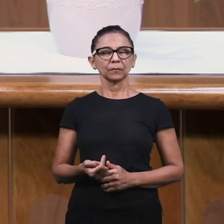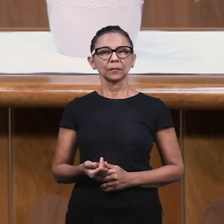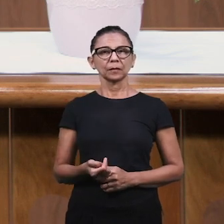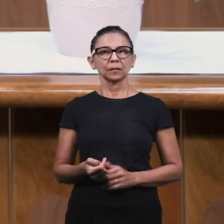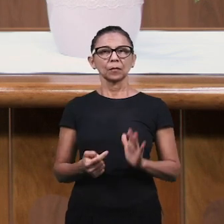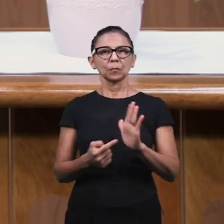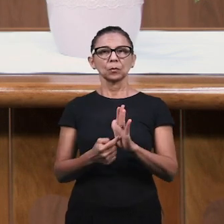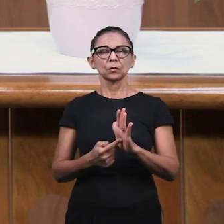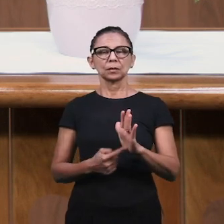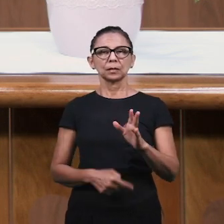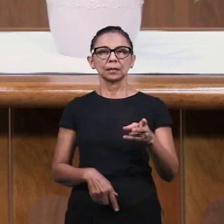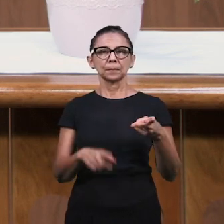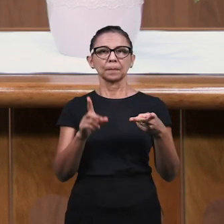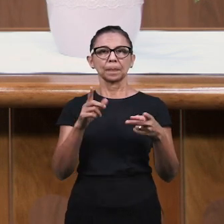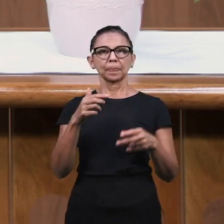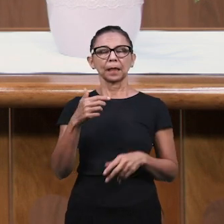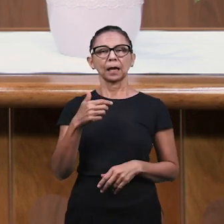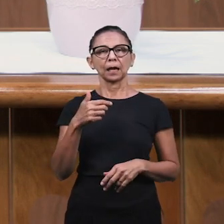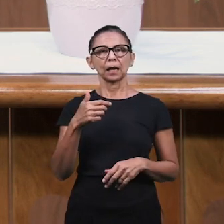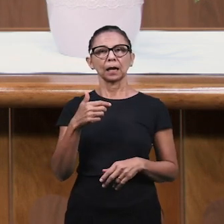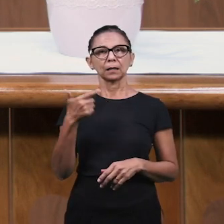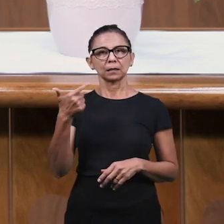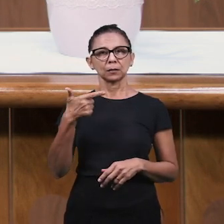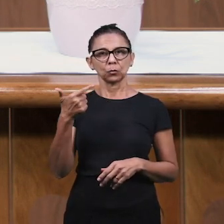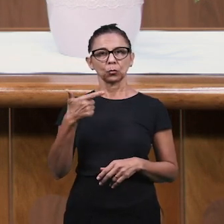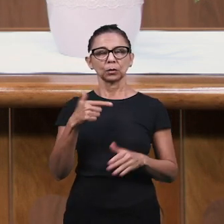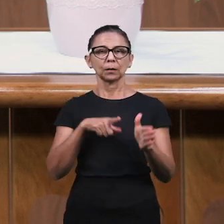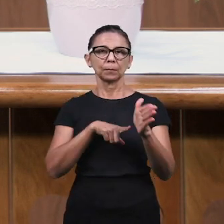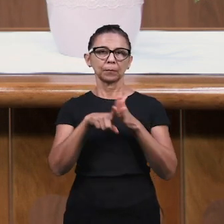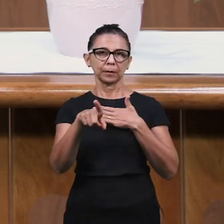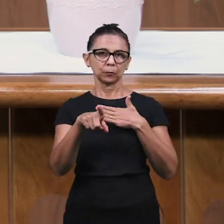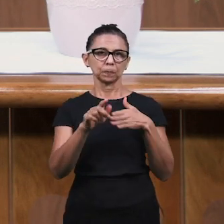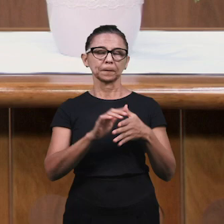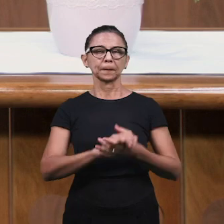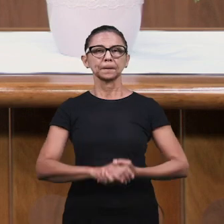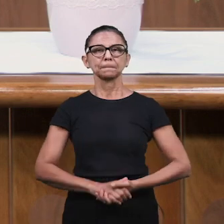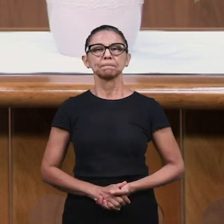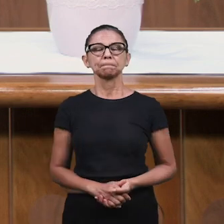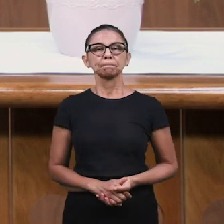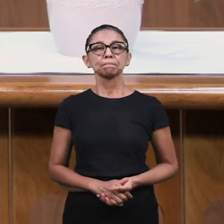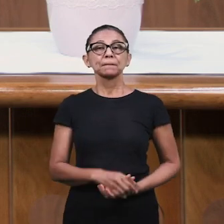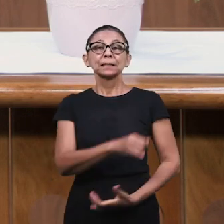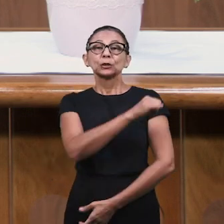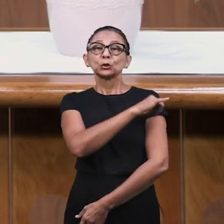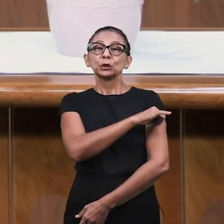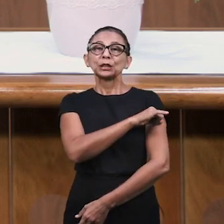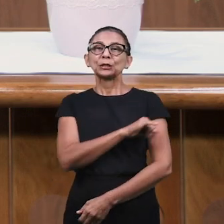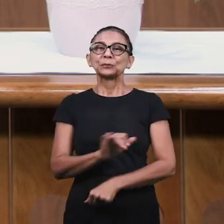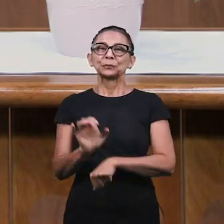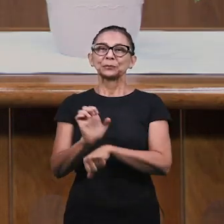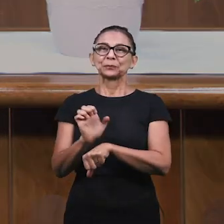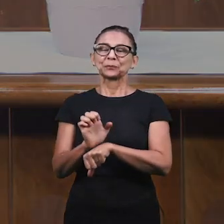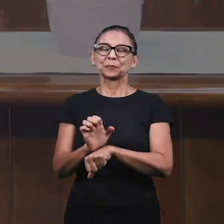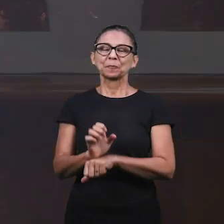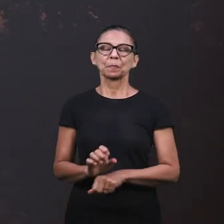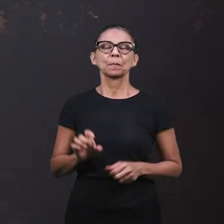vamos trazer a segunda pergunta que foi tratada na EBD, com as respostas enviadas agora por irmãos nossos do Rio de